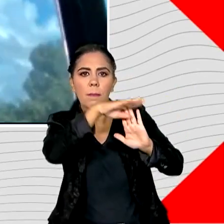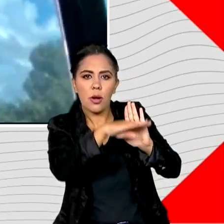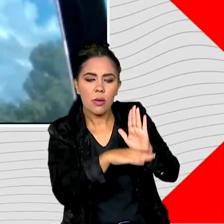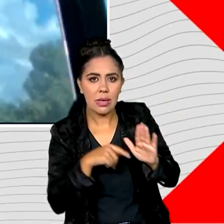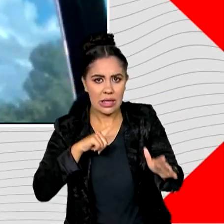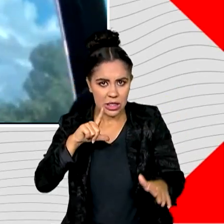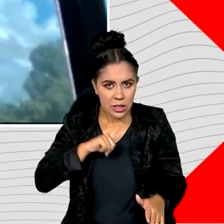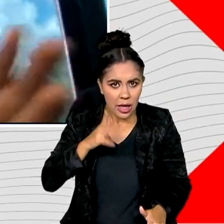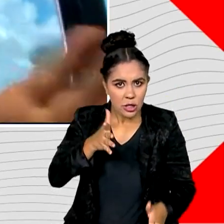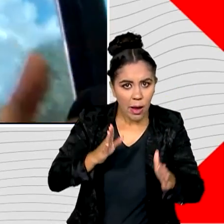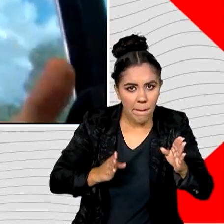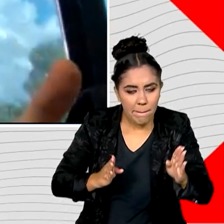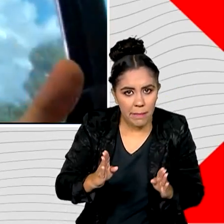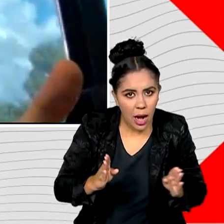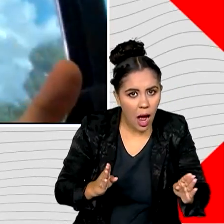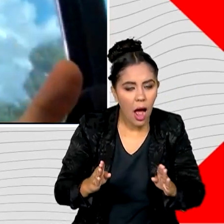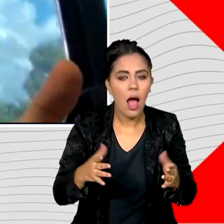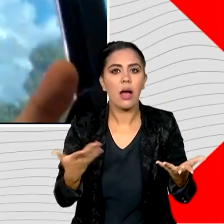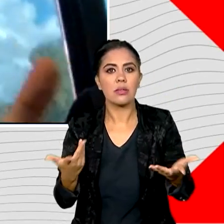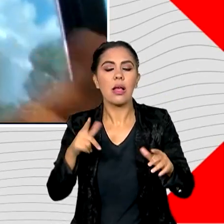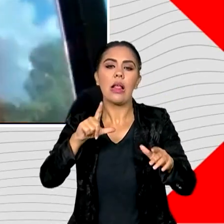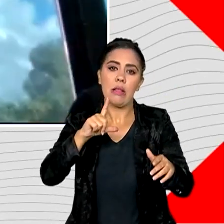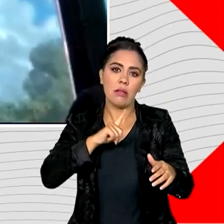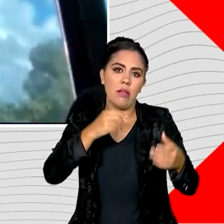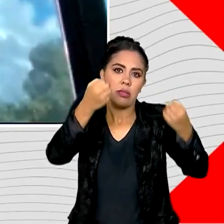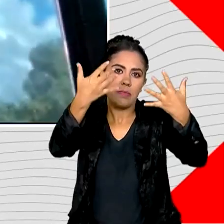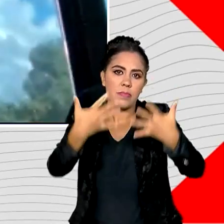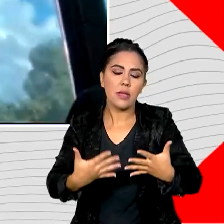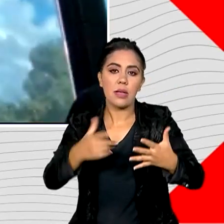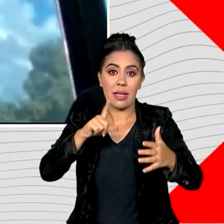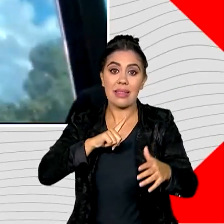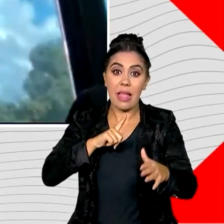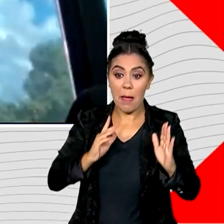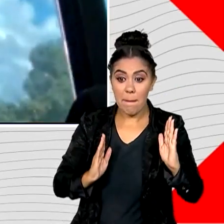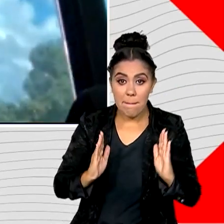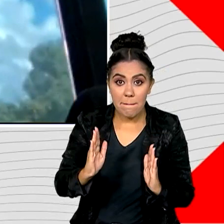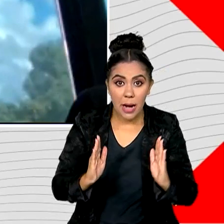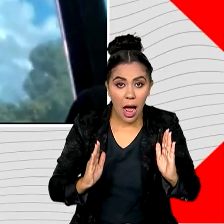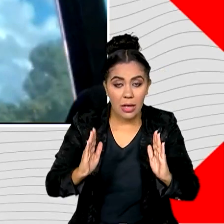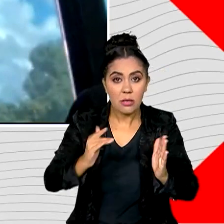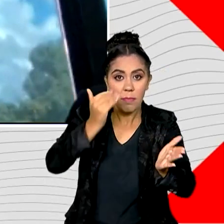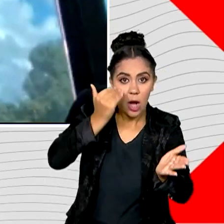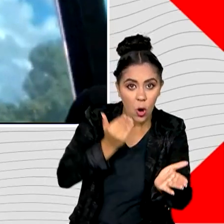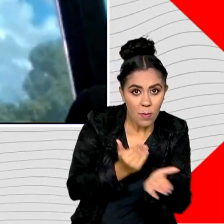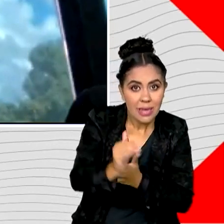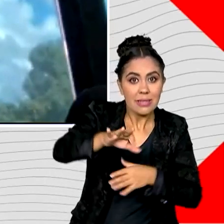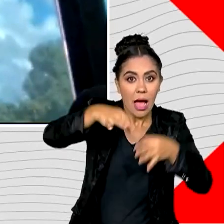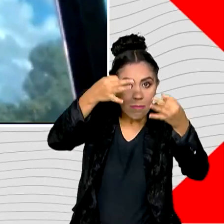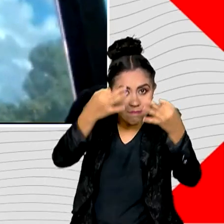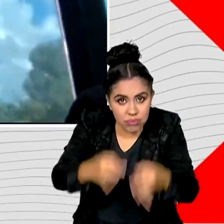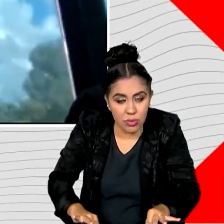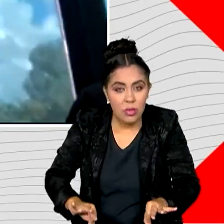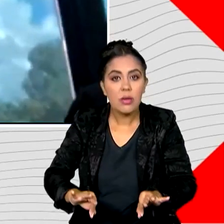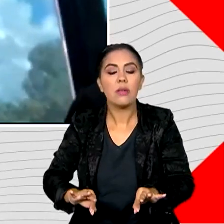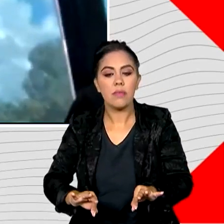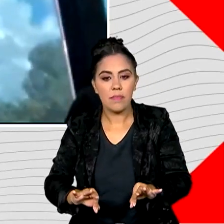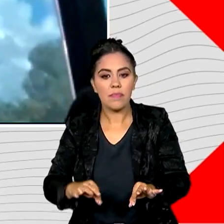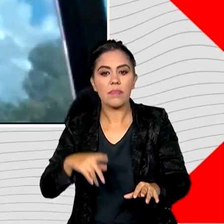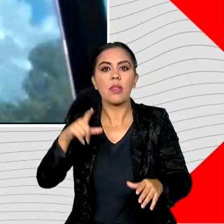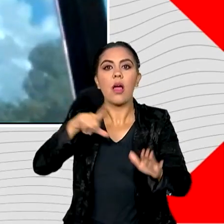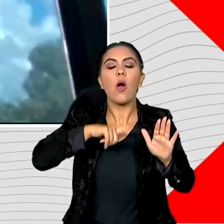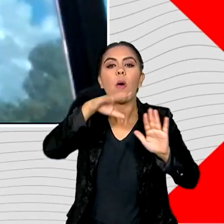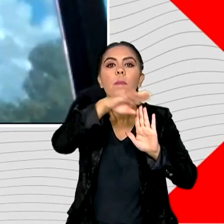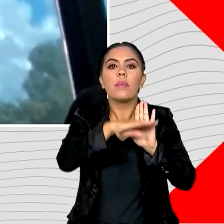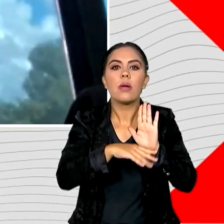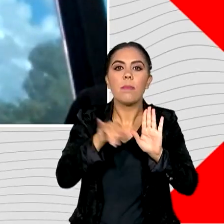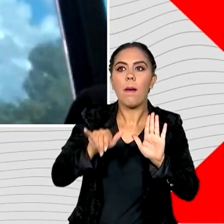um prazo. Existe a expectativa do mês de fevereiro, mas já existe um prazo para o programa começar a valer e para o público começar a utilizar o programa,